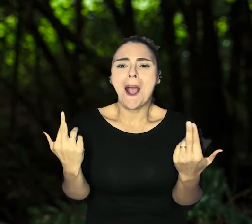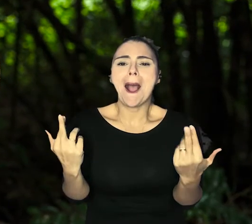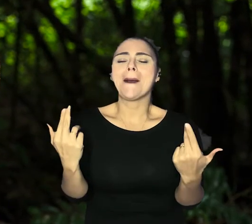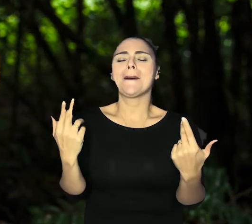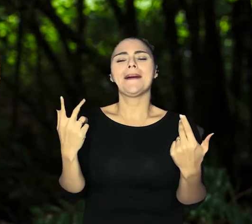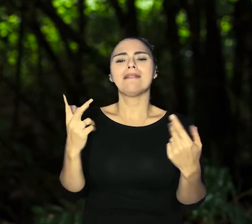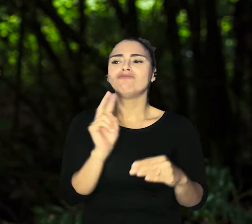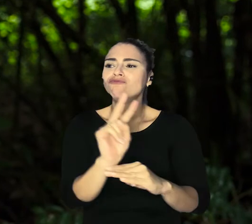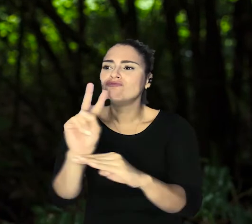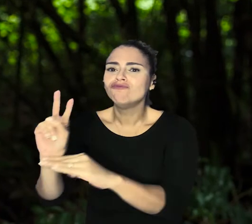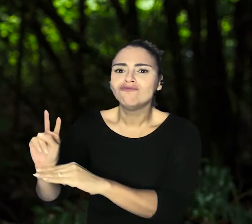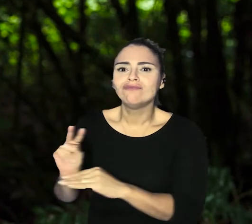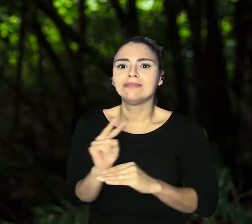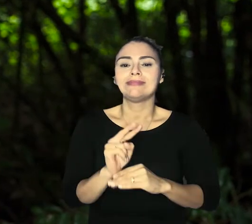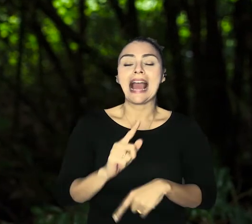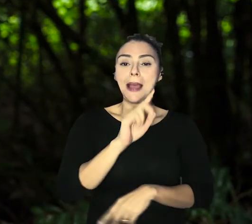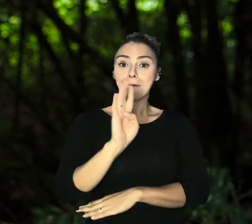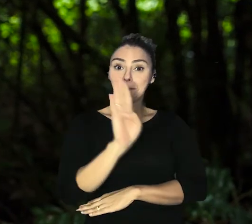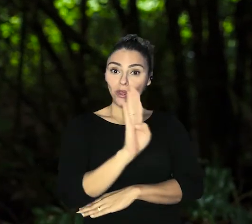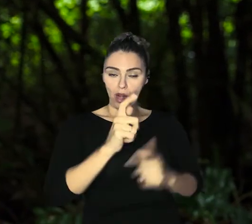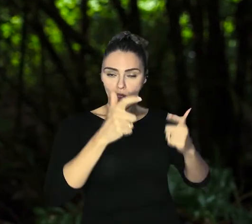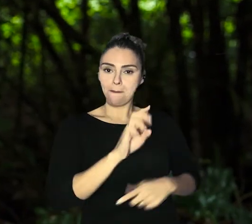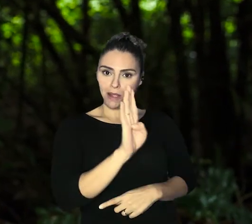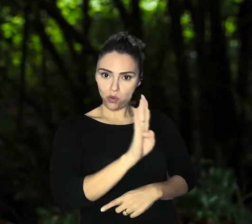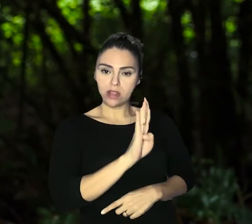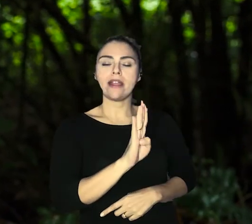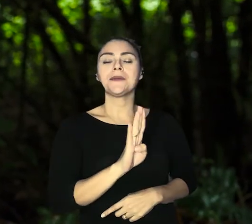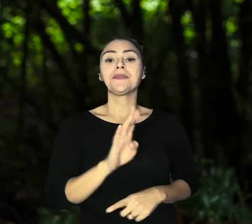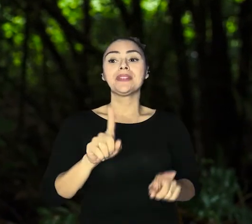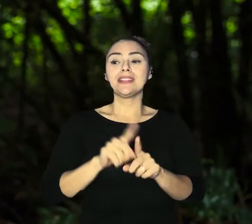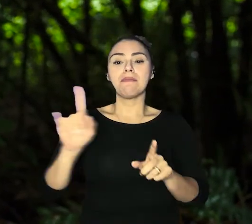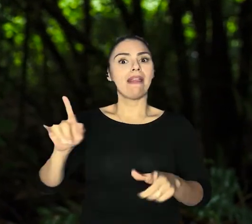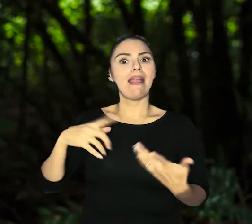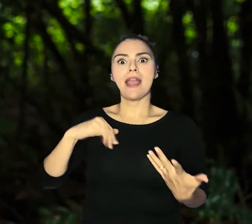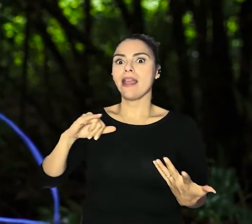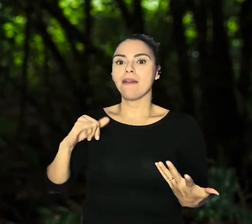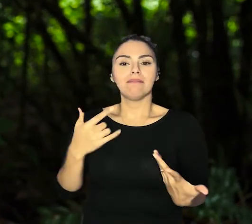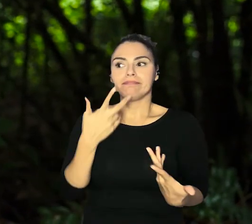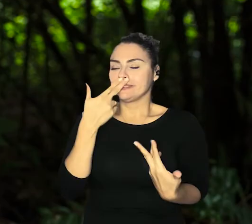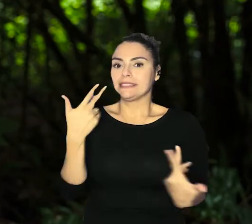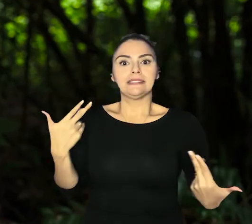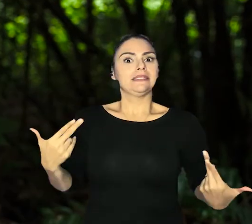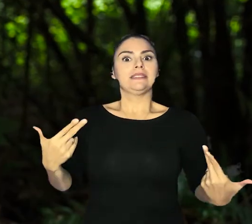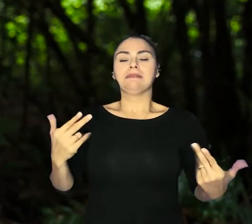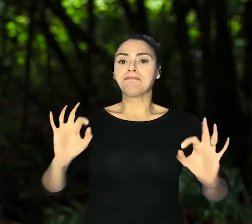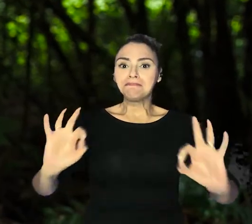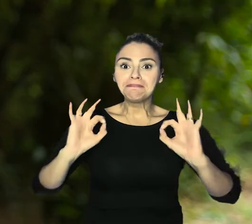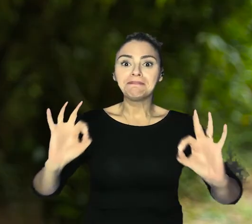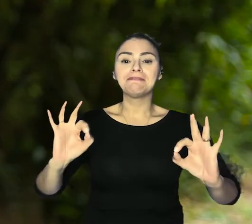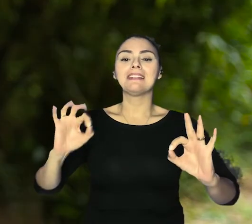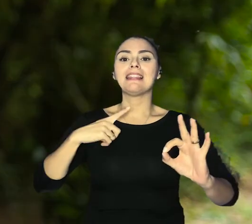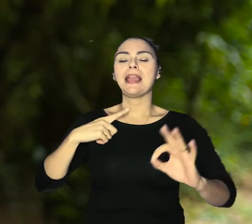de fazer essa preservação na região do Maciço de Maturité. E o privilégio que o Pacuti tem de ter essas reservas junto com